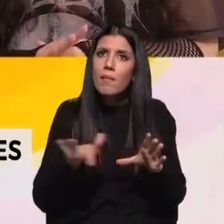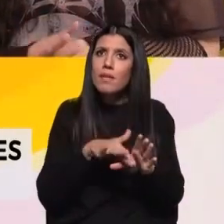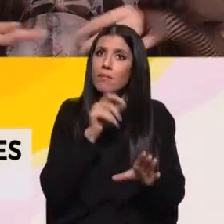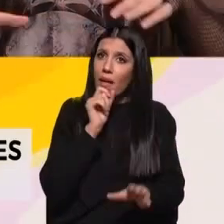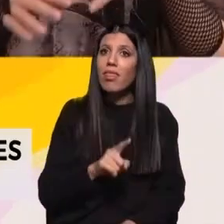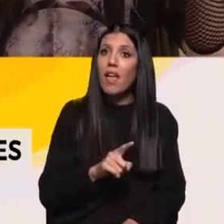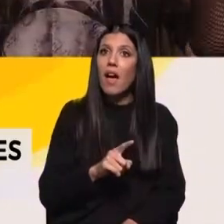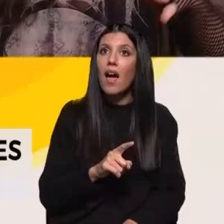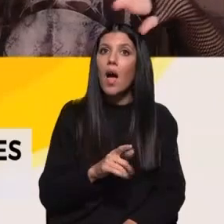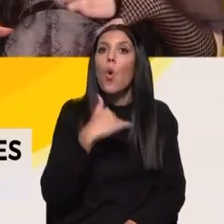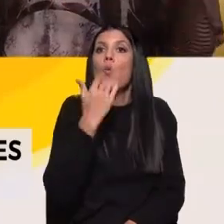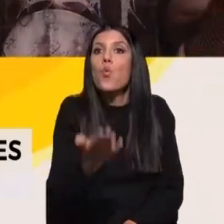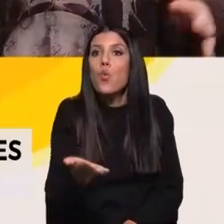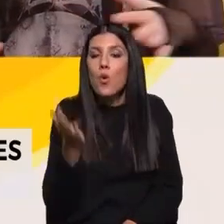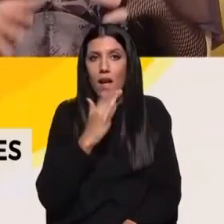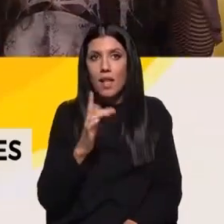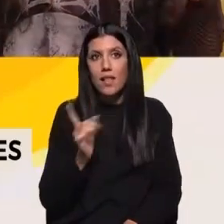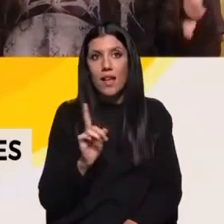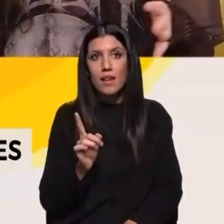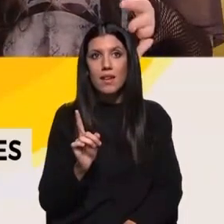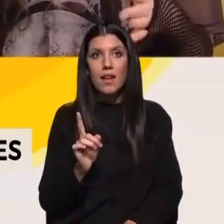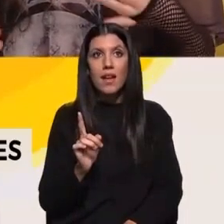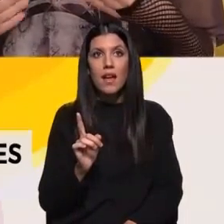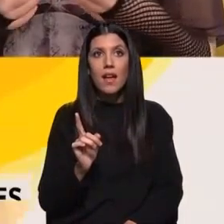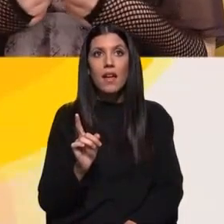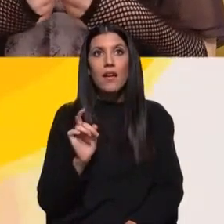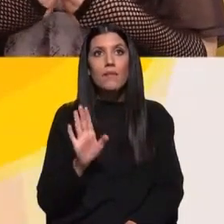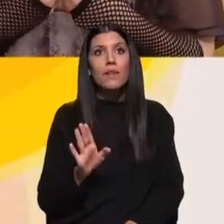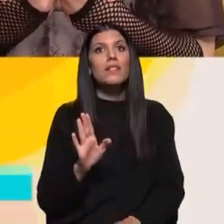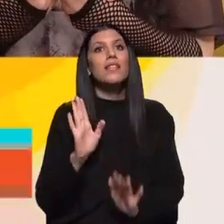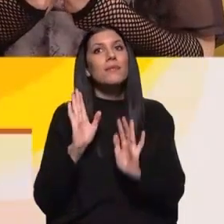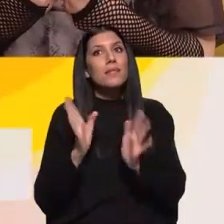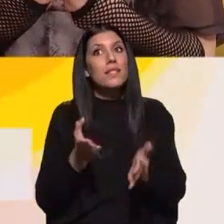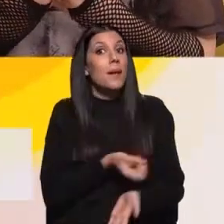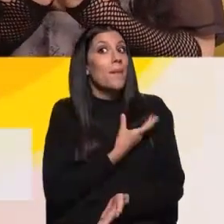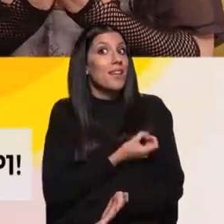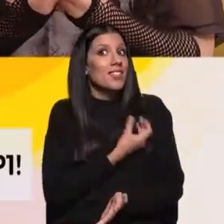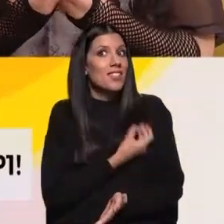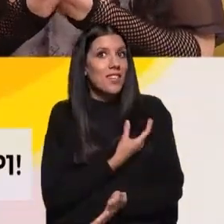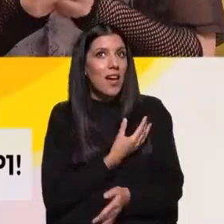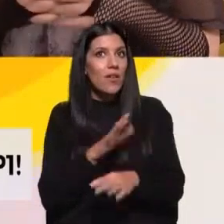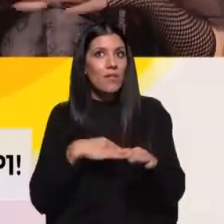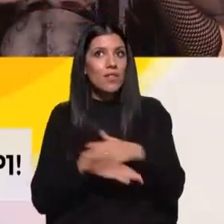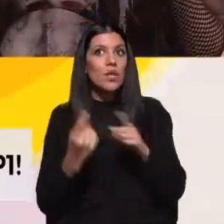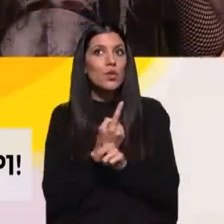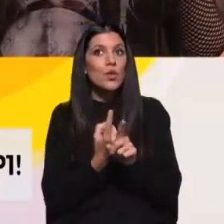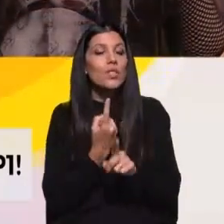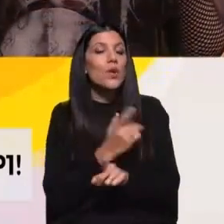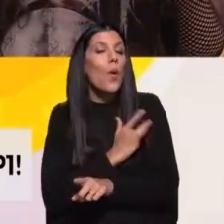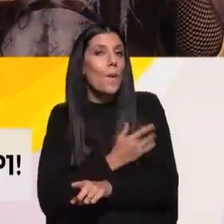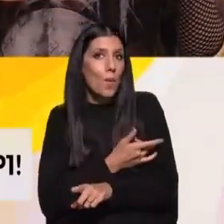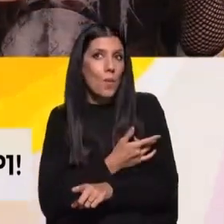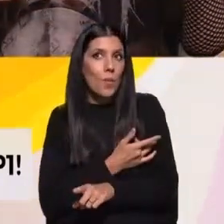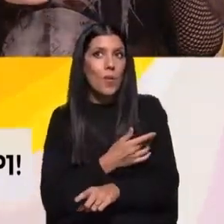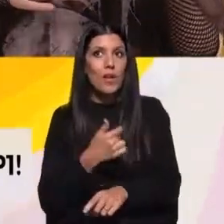todos podem participar. Não precisam de ser os mais fortes a cantar, ou a representar, ou a dançar. O que importa é que tenham a paixão e que estejam a fazer as coisas com amor. Sim. Eu